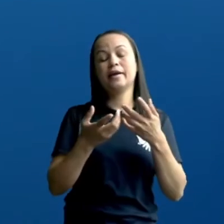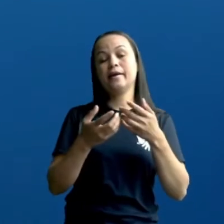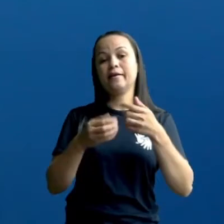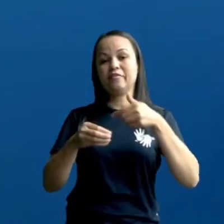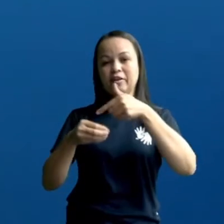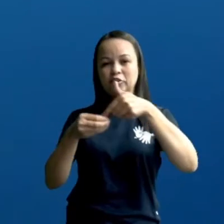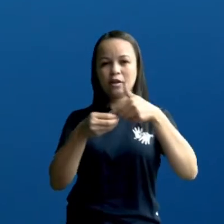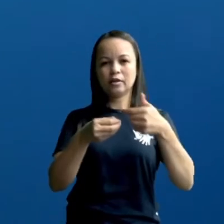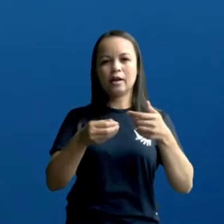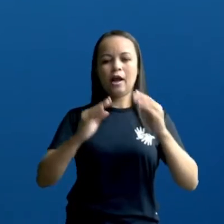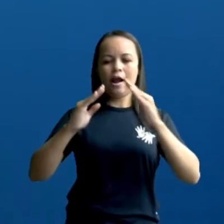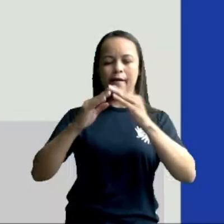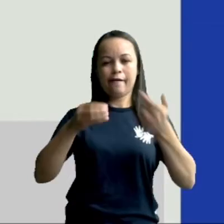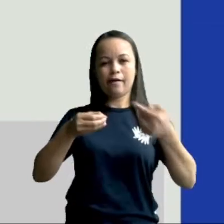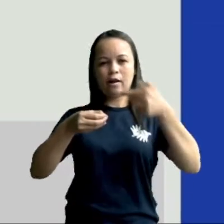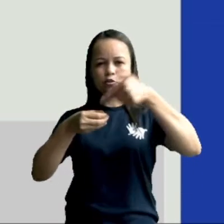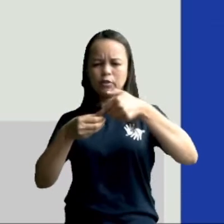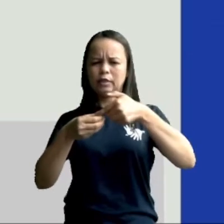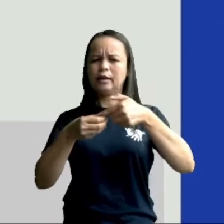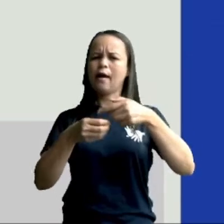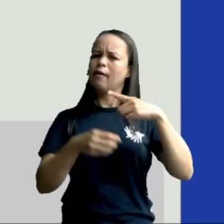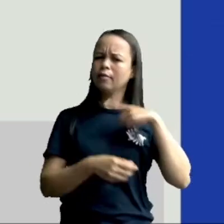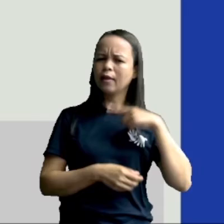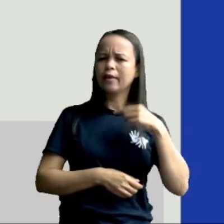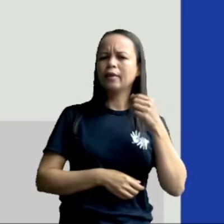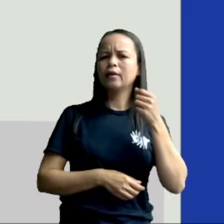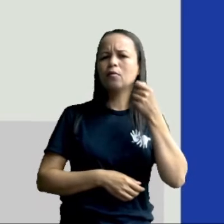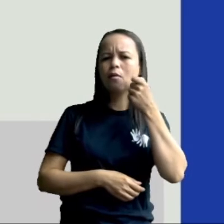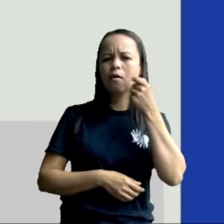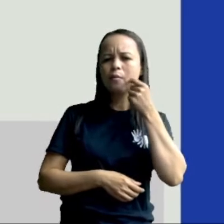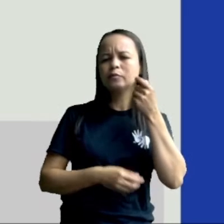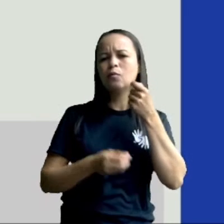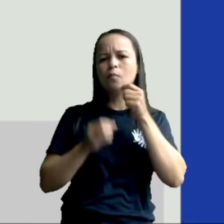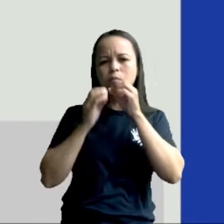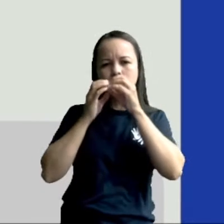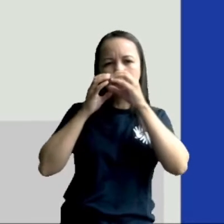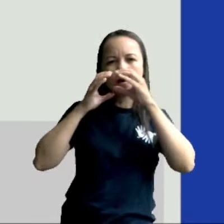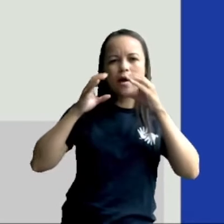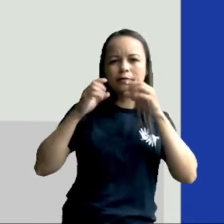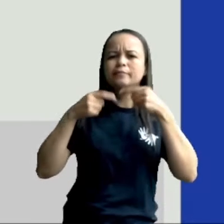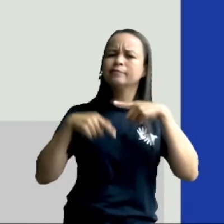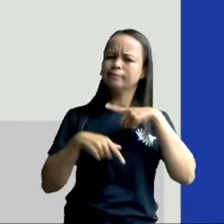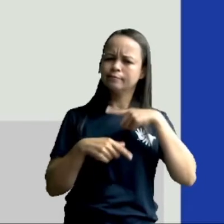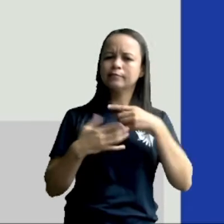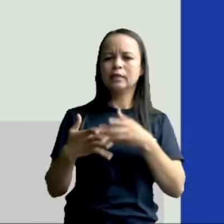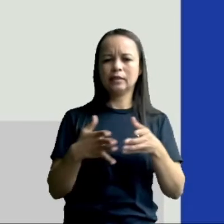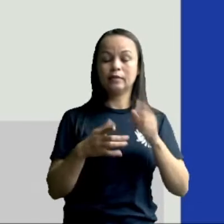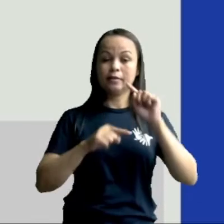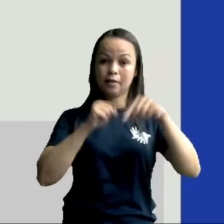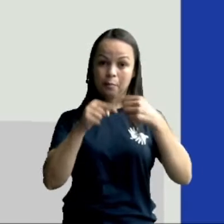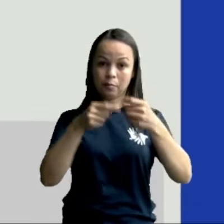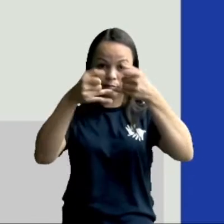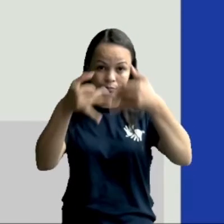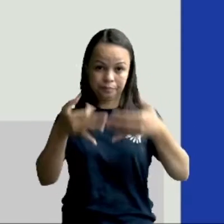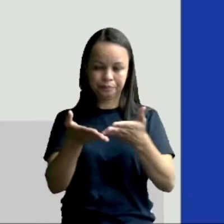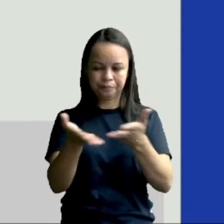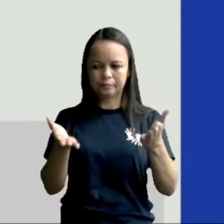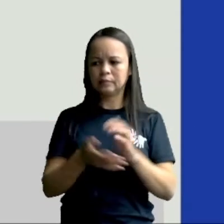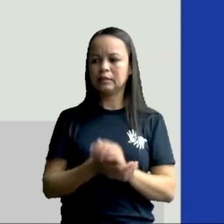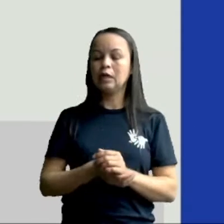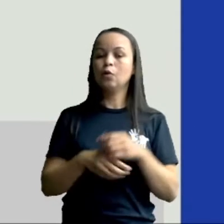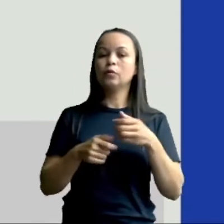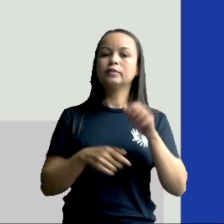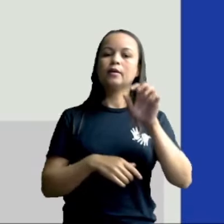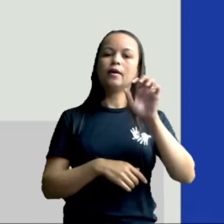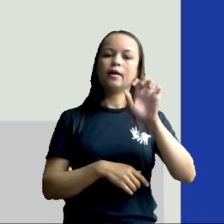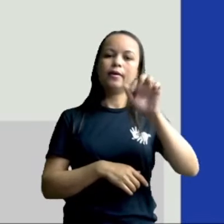sabia? Depois eu explico para vocês sobre isso. Os renováveis podem ser os energéticos, como energia solar,